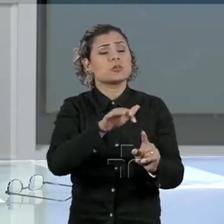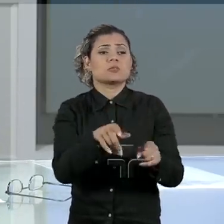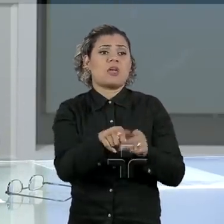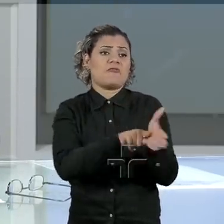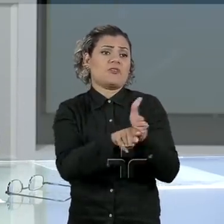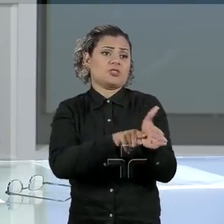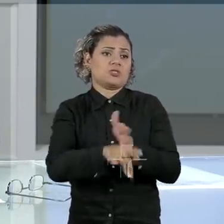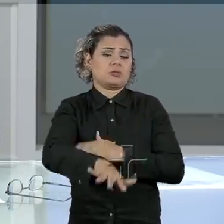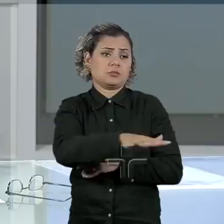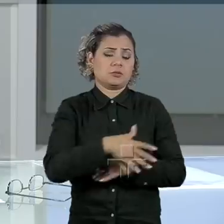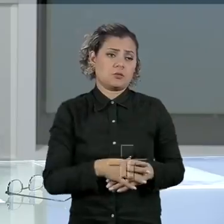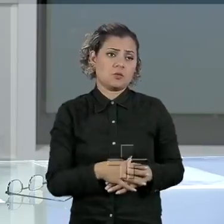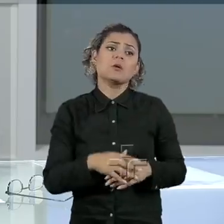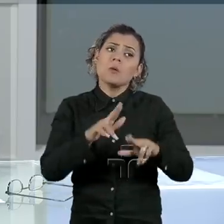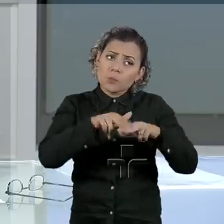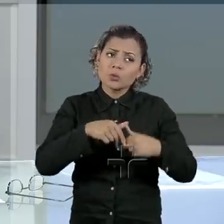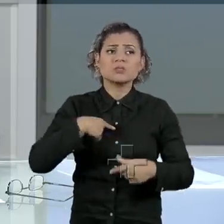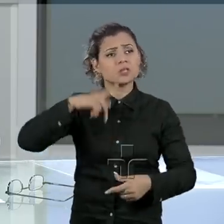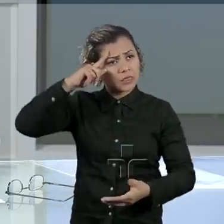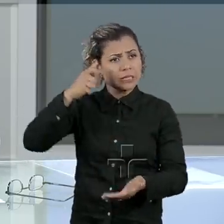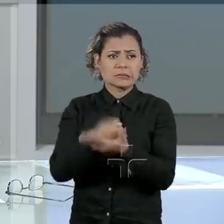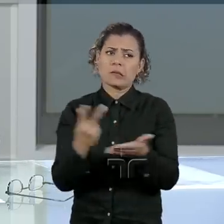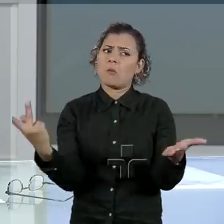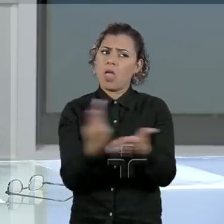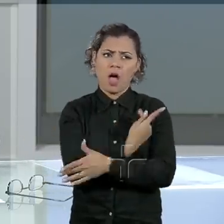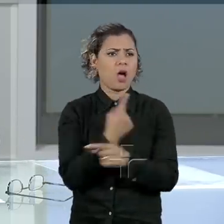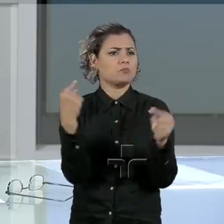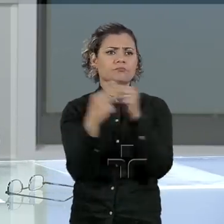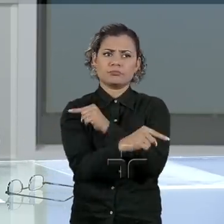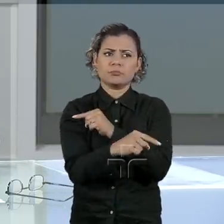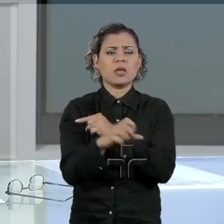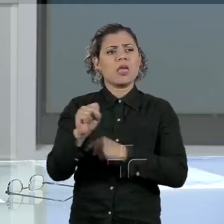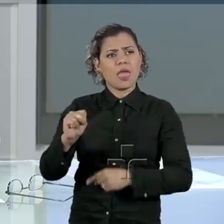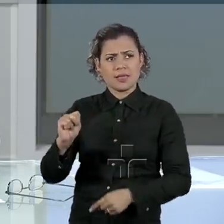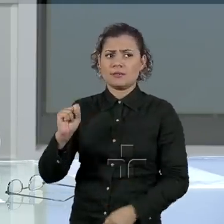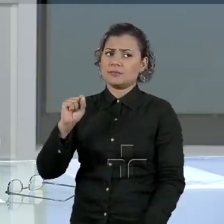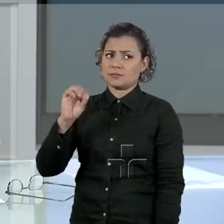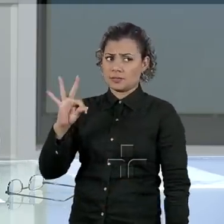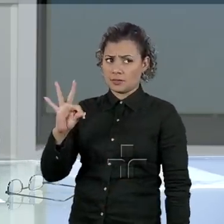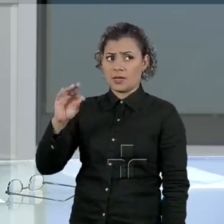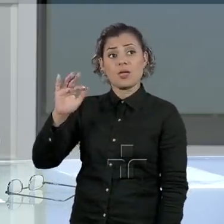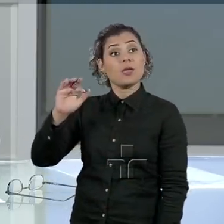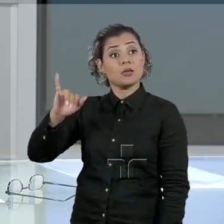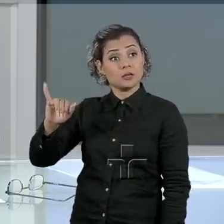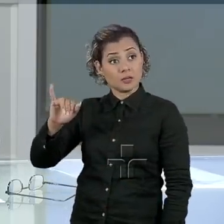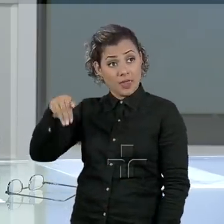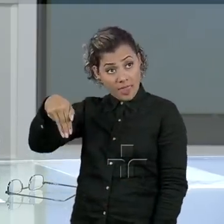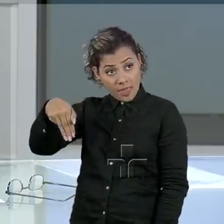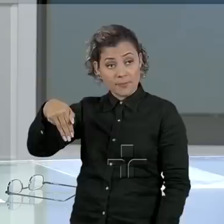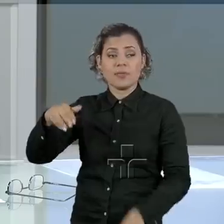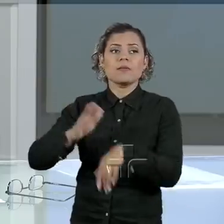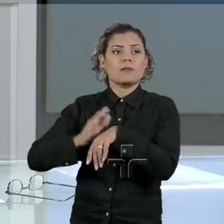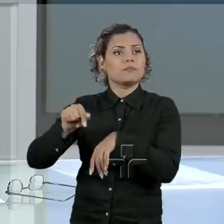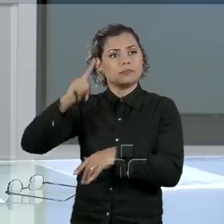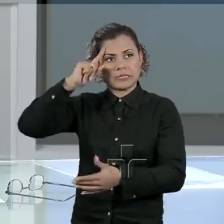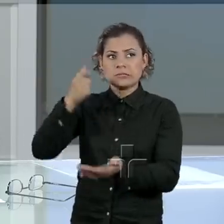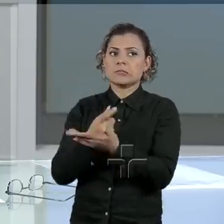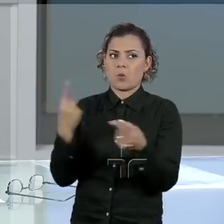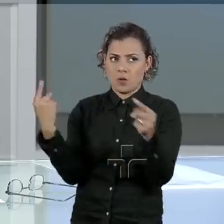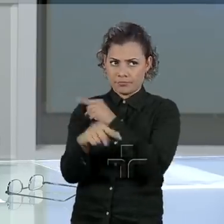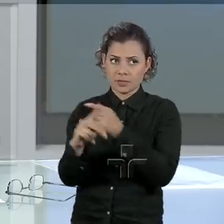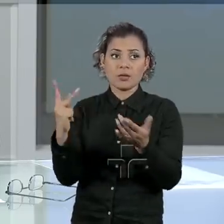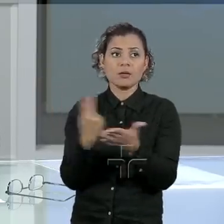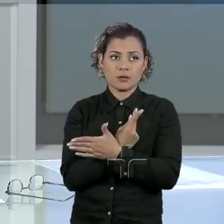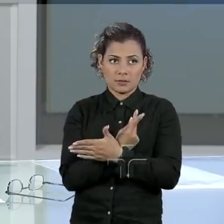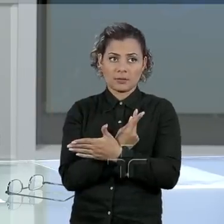Por isso, eu acho que foi uma decisão lamentável que o STM tomou. Primeiro, não devia estar lá com ele, devia estar na justiça comum. É crime